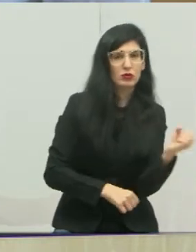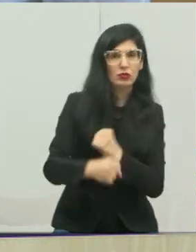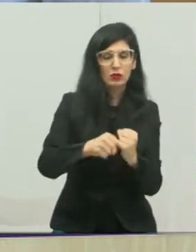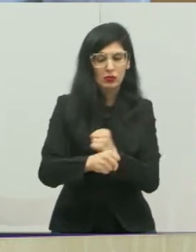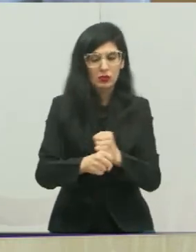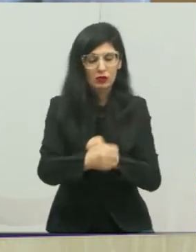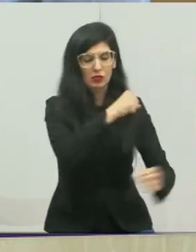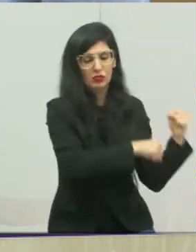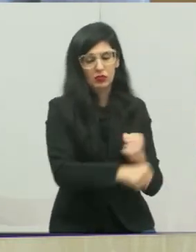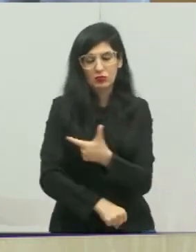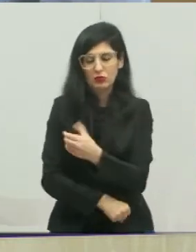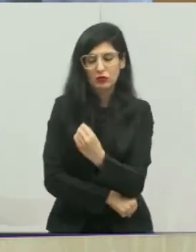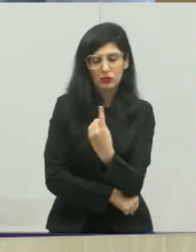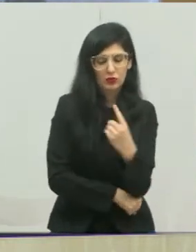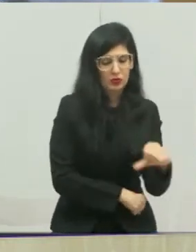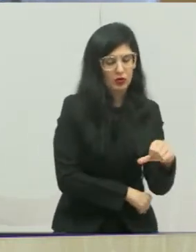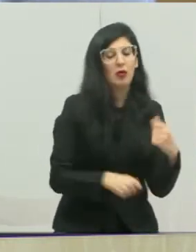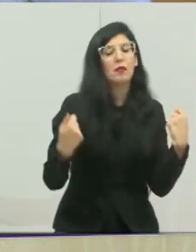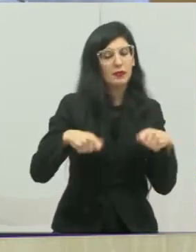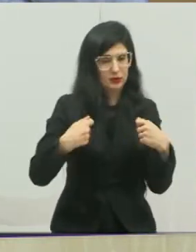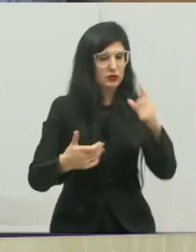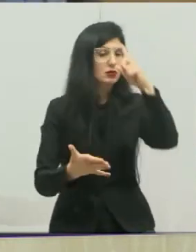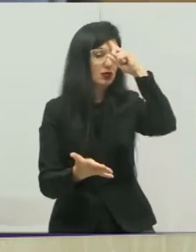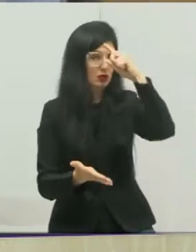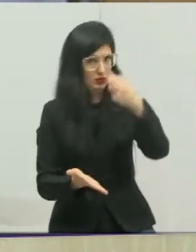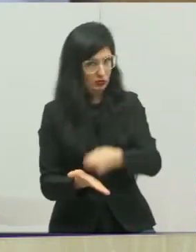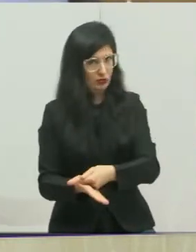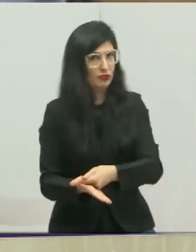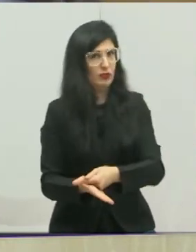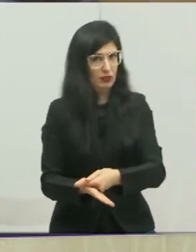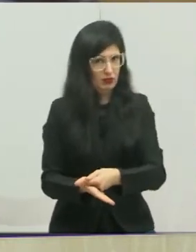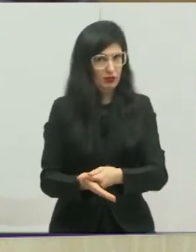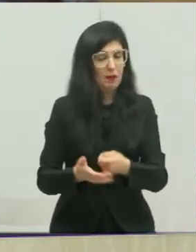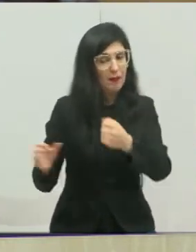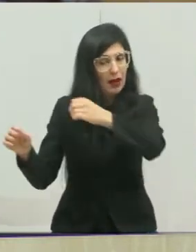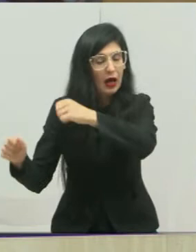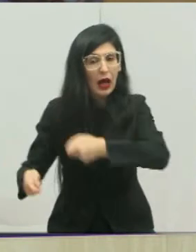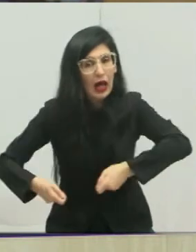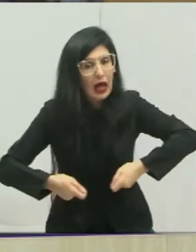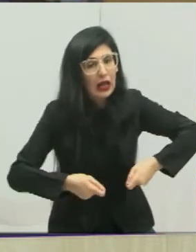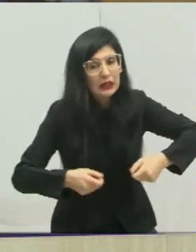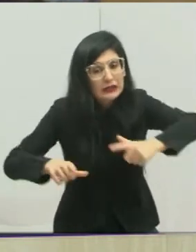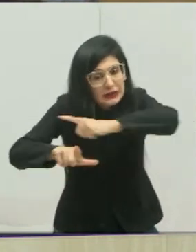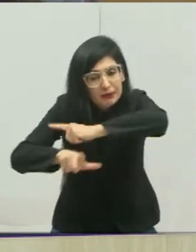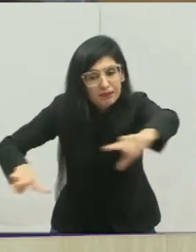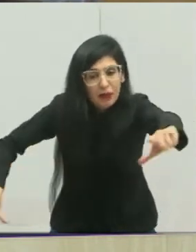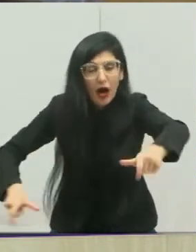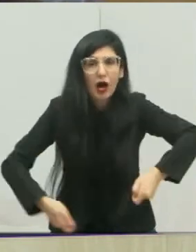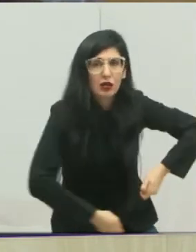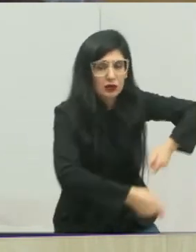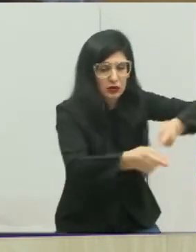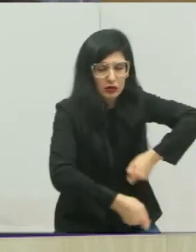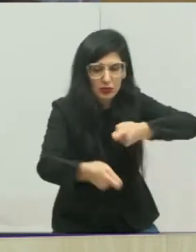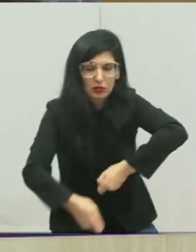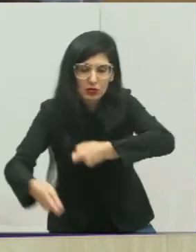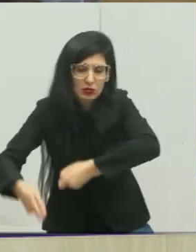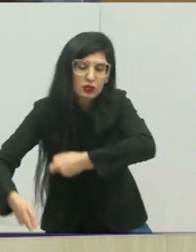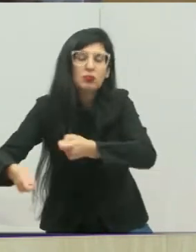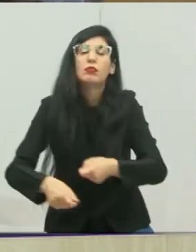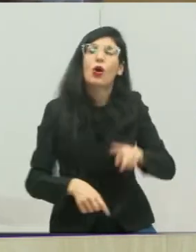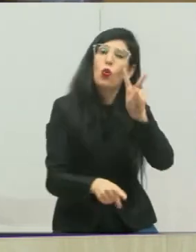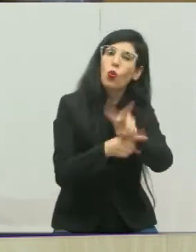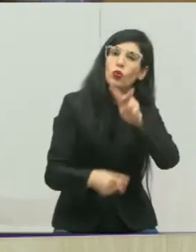9080/2019, foram solicitadas providências para a realização de limpeza diária agregada como de preservação